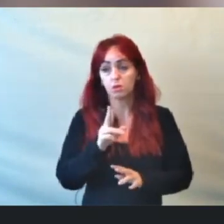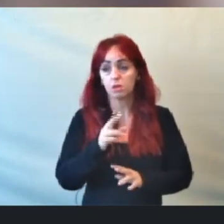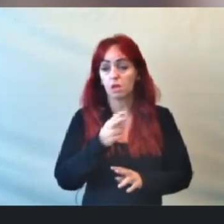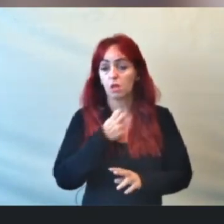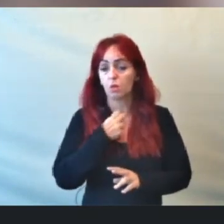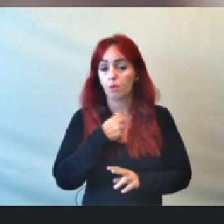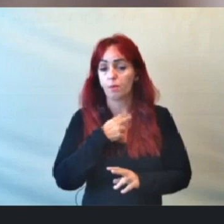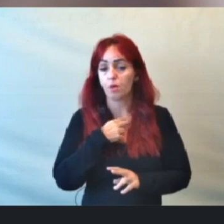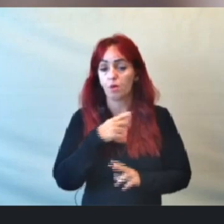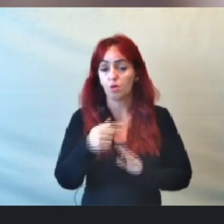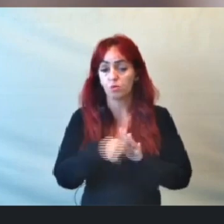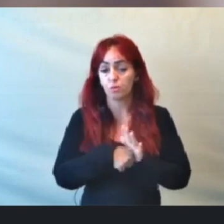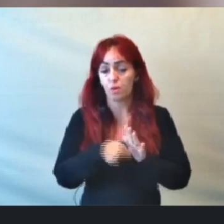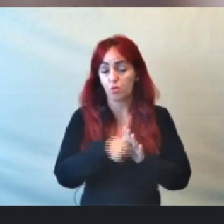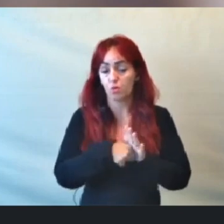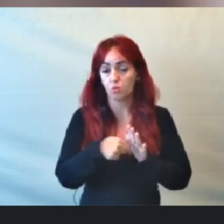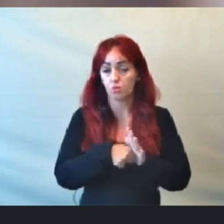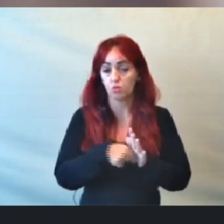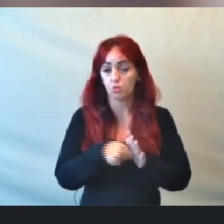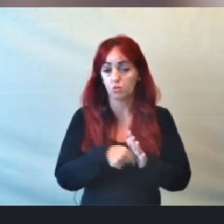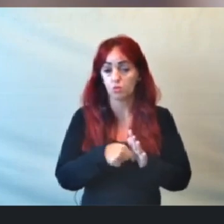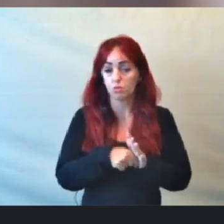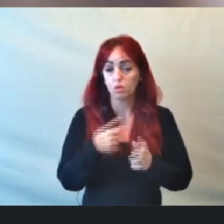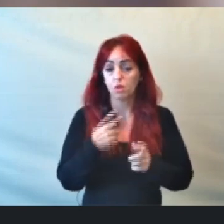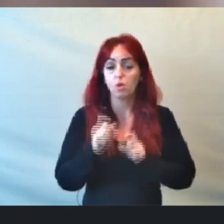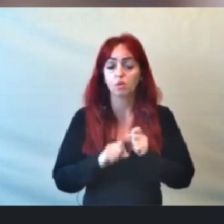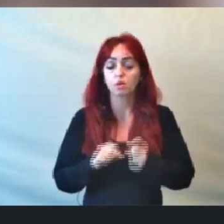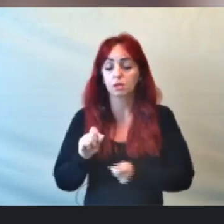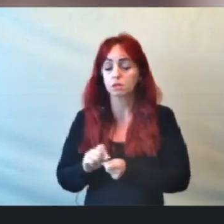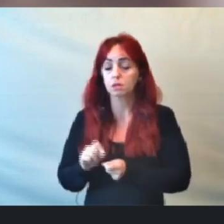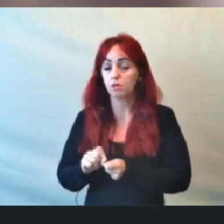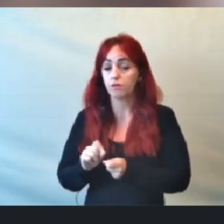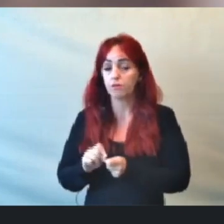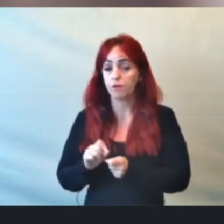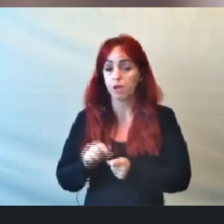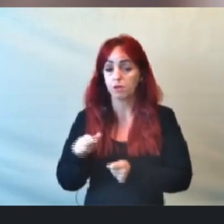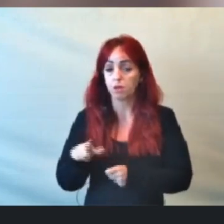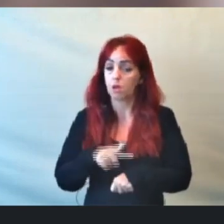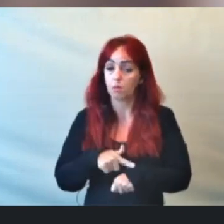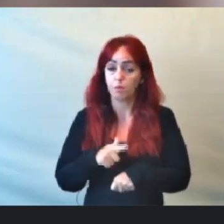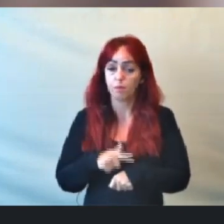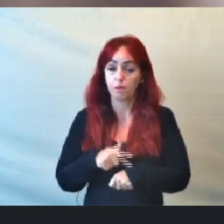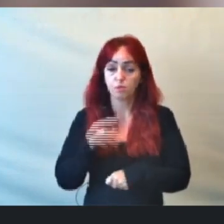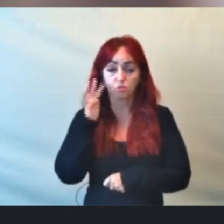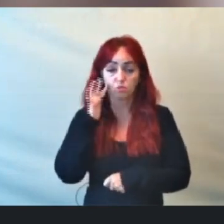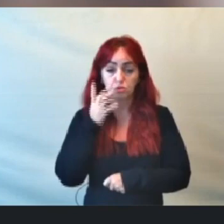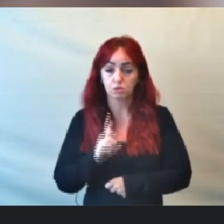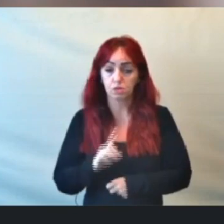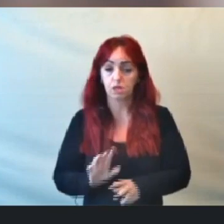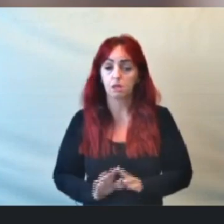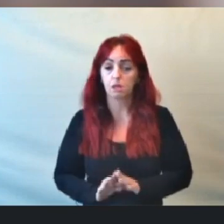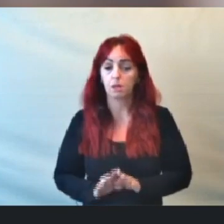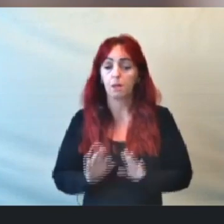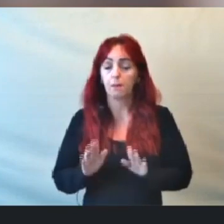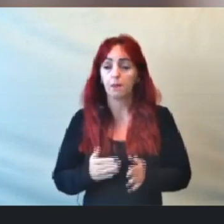sentido do que está sendo feito no momento, mas algumas dessas técnicas, né,